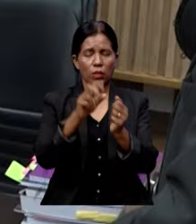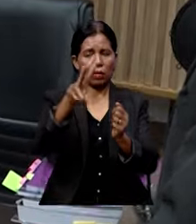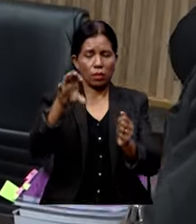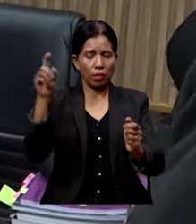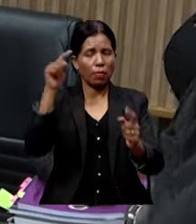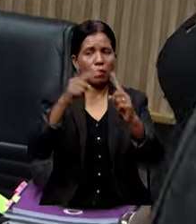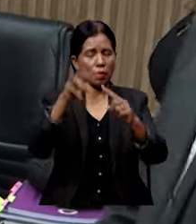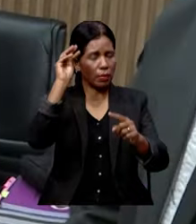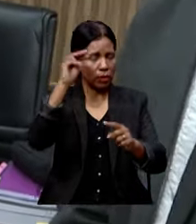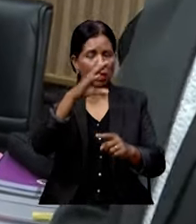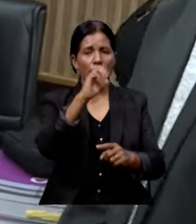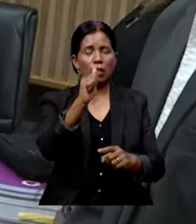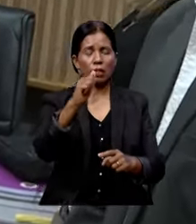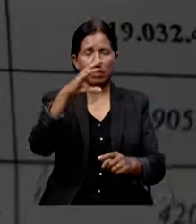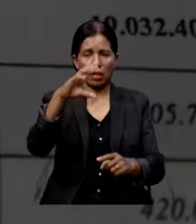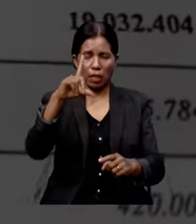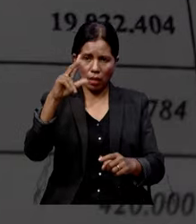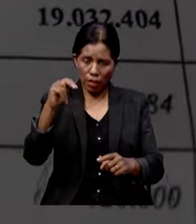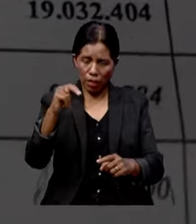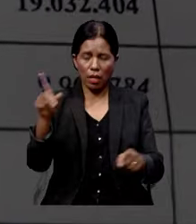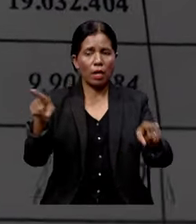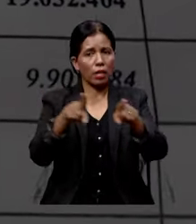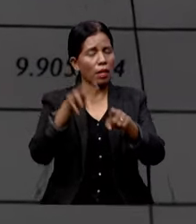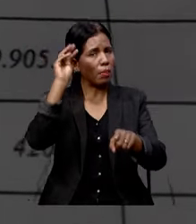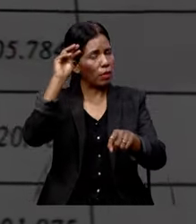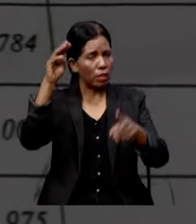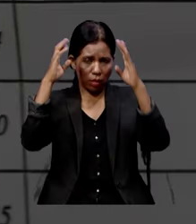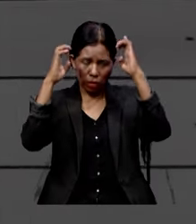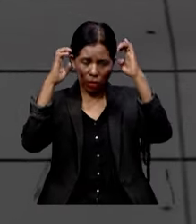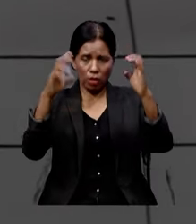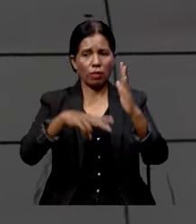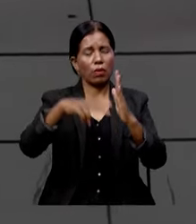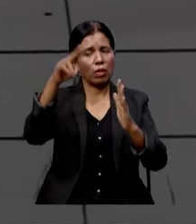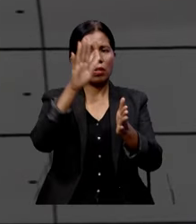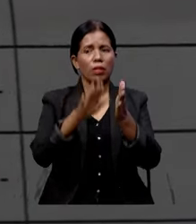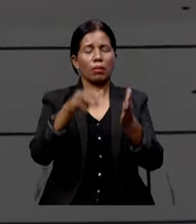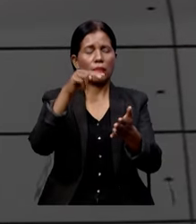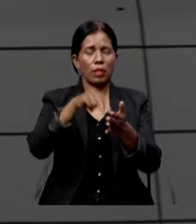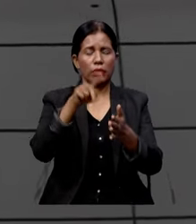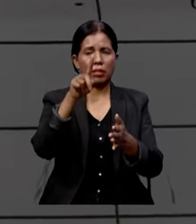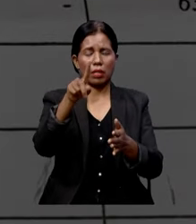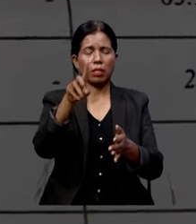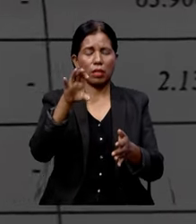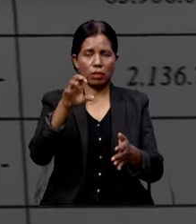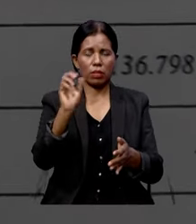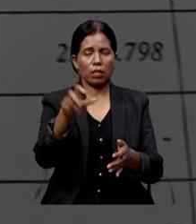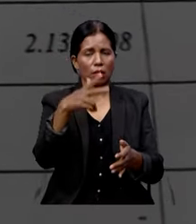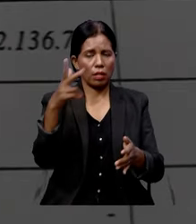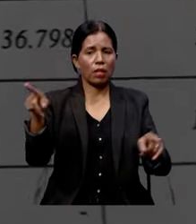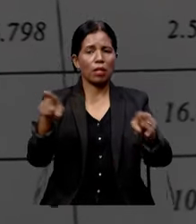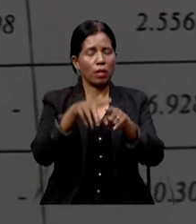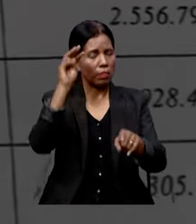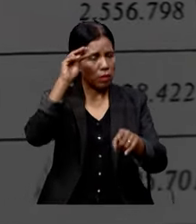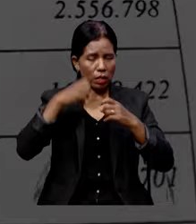a ministério assunto combatente libertação nacional compara o ministério educação nebe valor milhão atus ida sanulu resin tolu liu enquanto